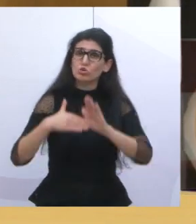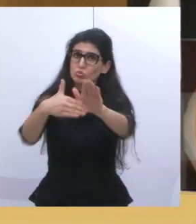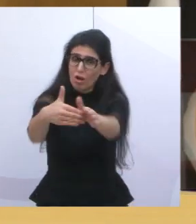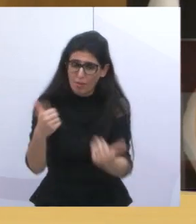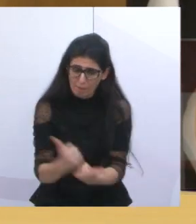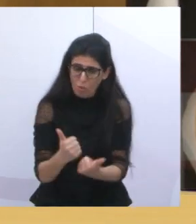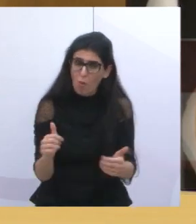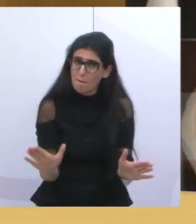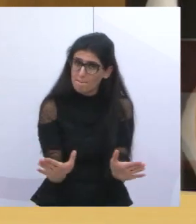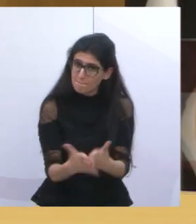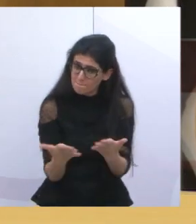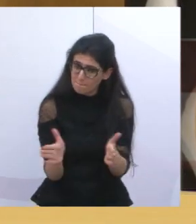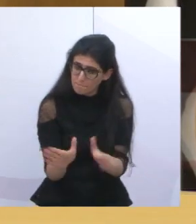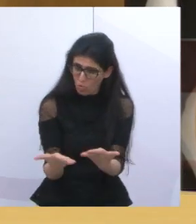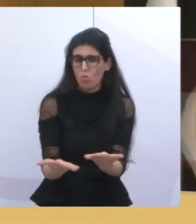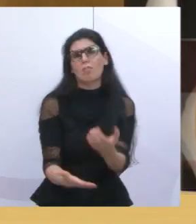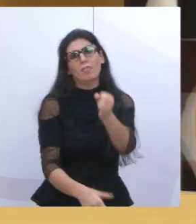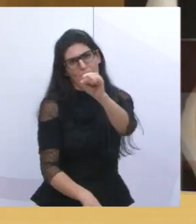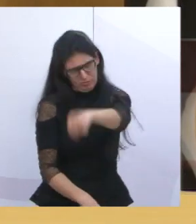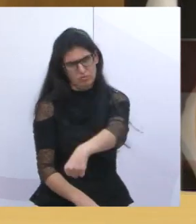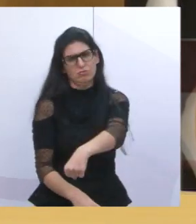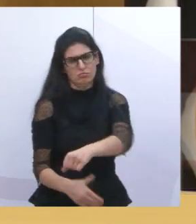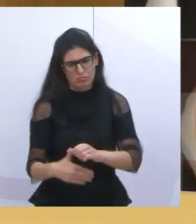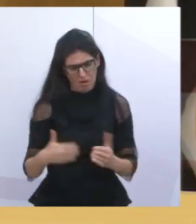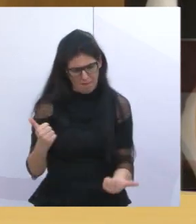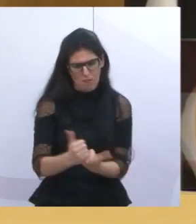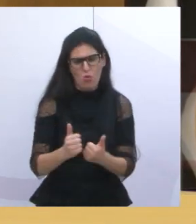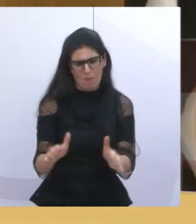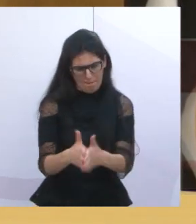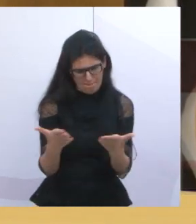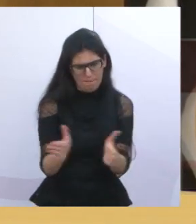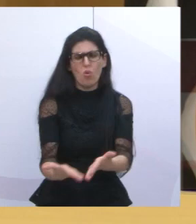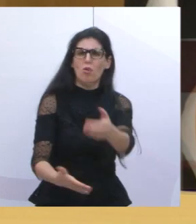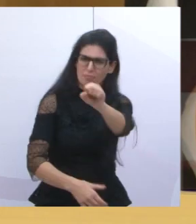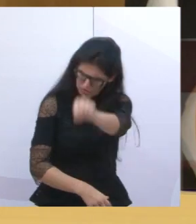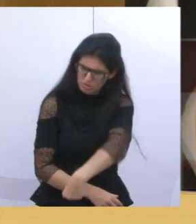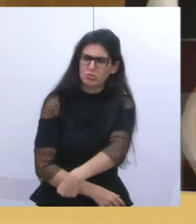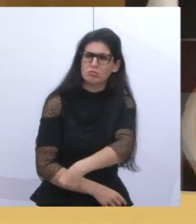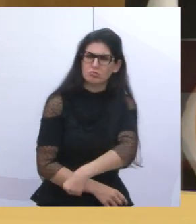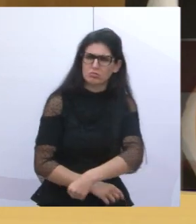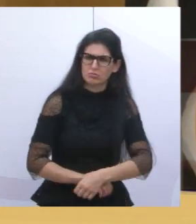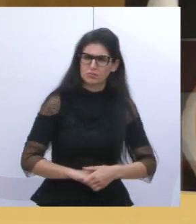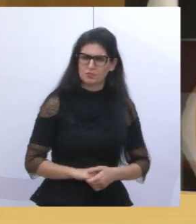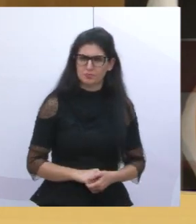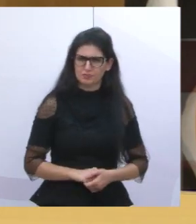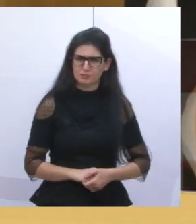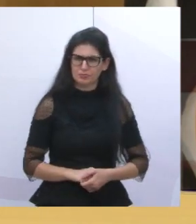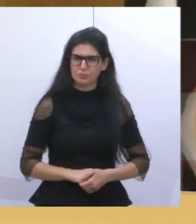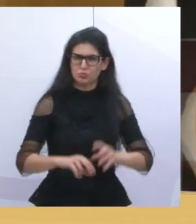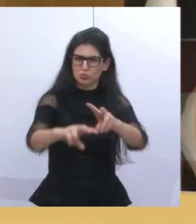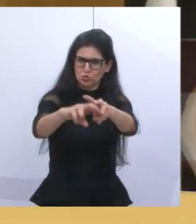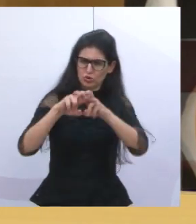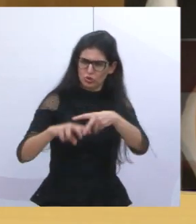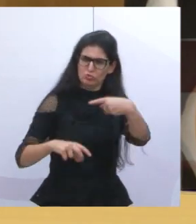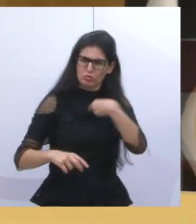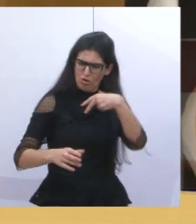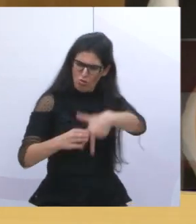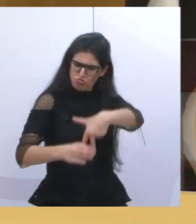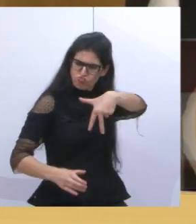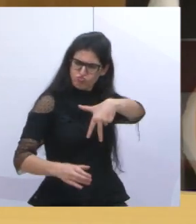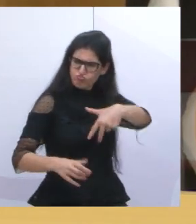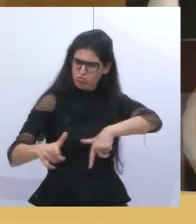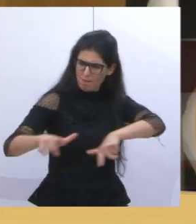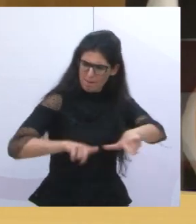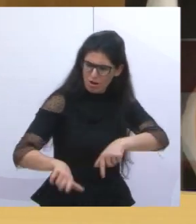são as pessoas mais carentes, mais necessitadas da nossa cidade. E foi para isso que eu vim para cá. Eu sempre falo e